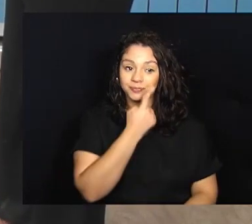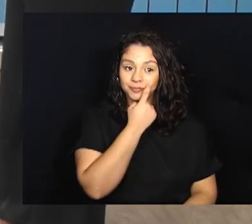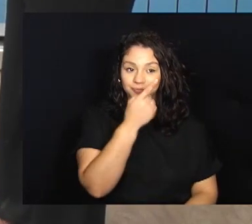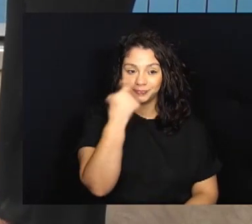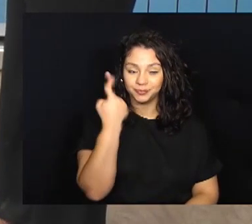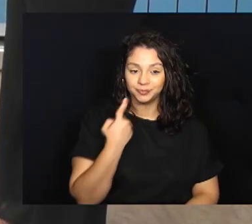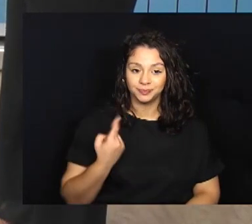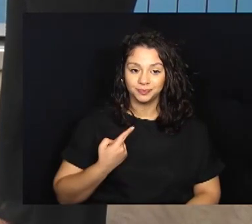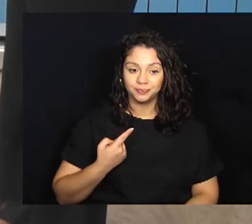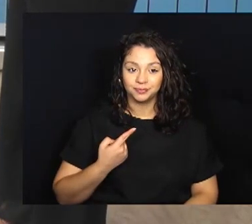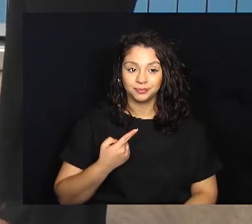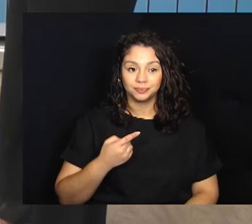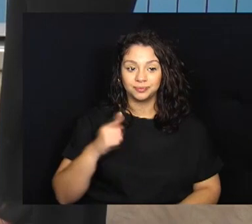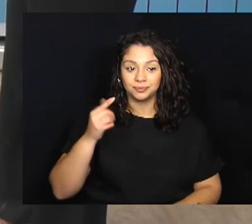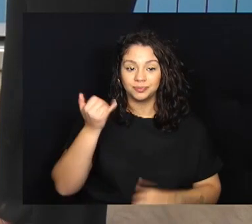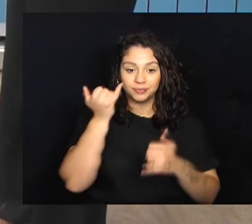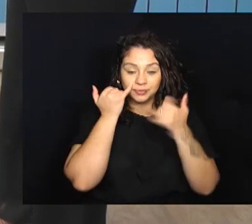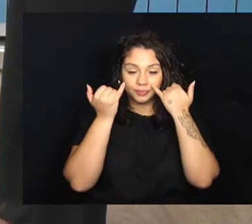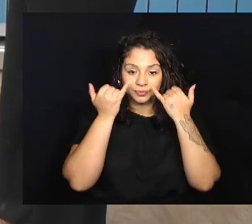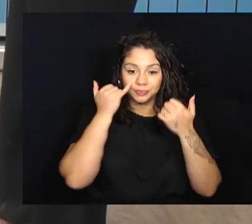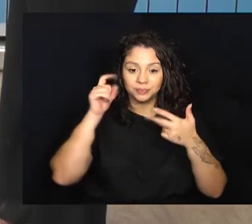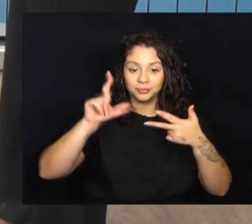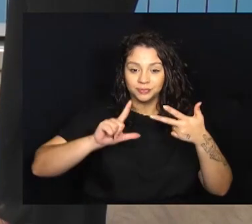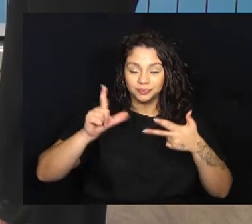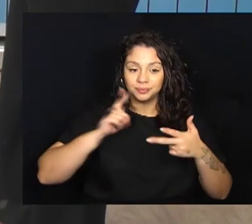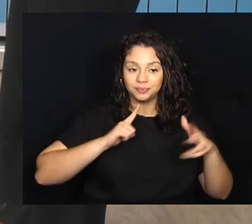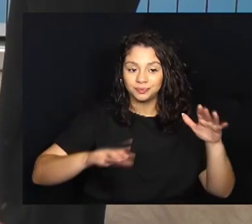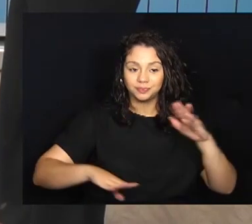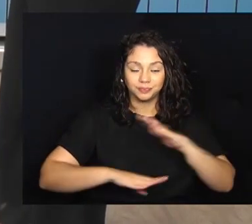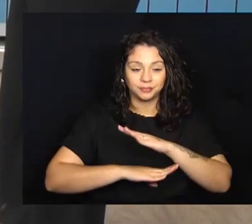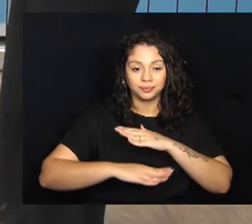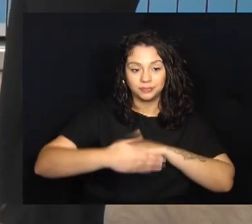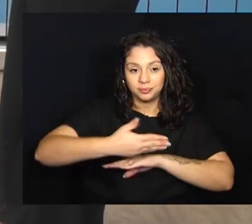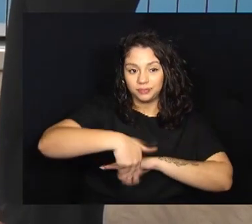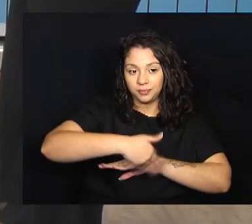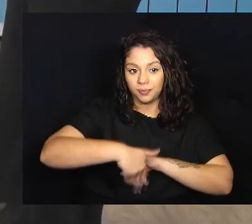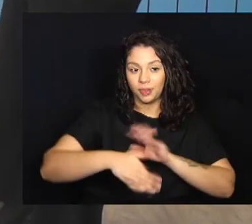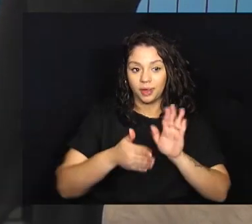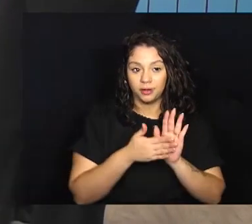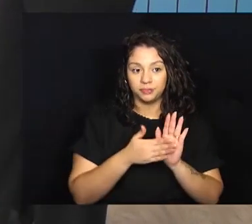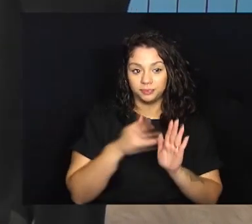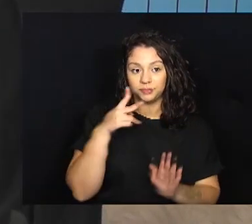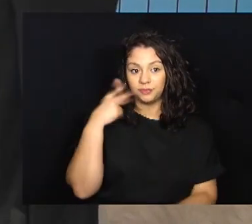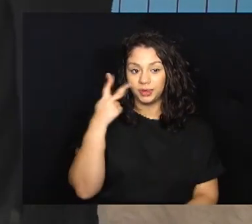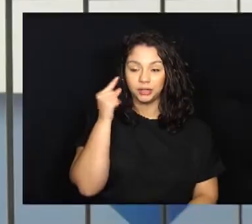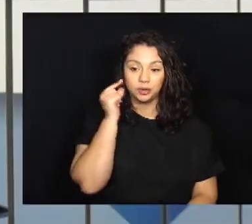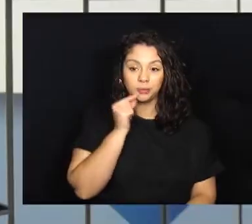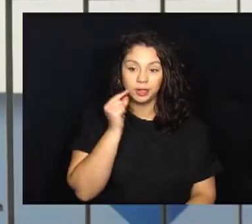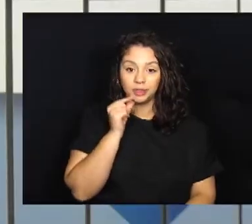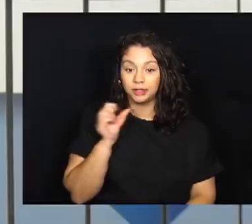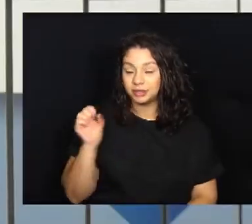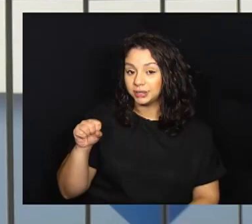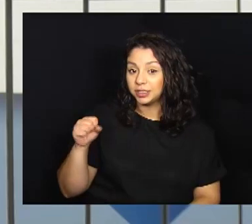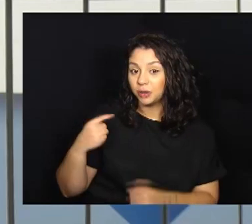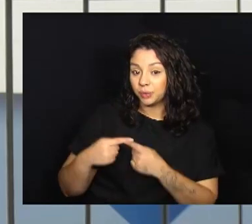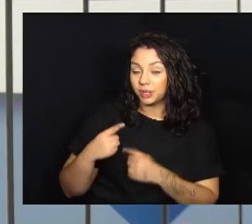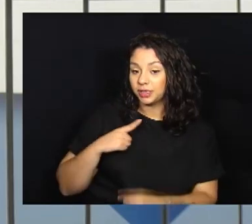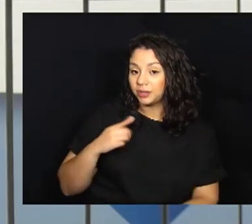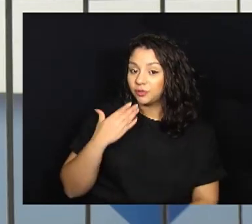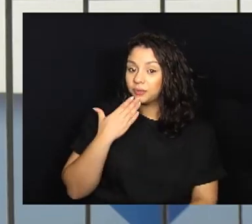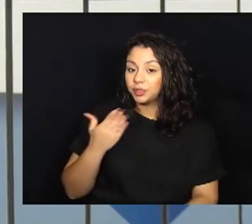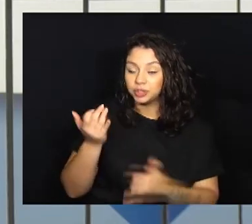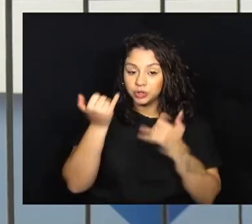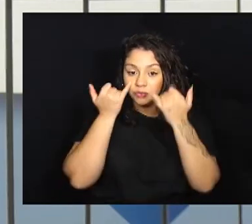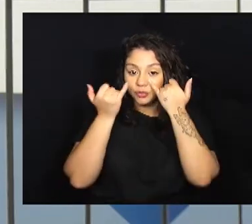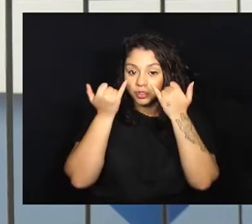do Legislativo, hora de Câmara nas ruas com uma iniciativa do vereador Marcelo da Farmácia. É porque ele solicitou